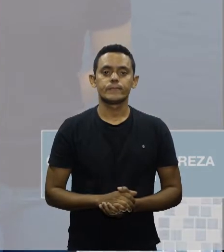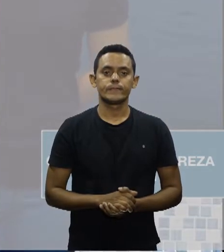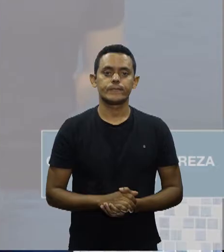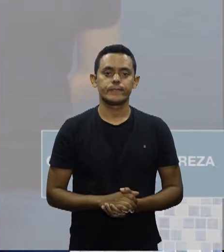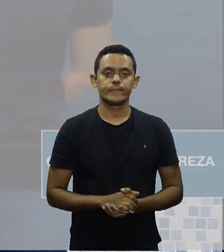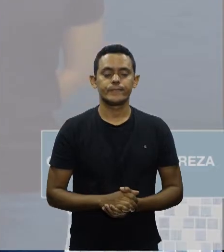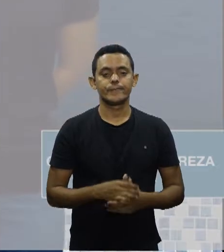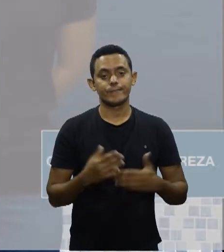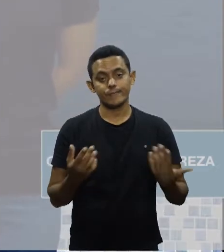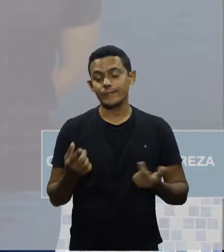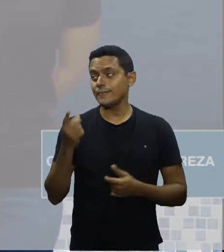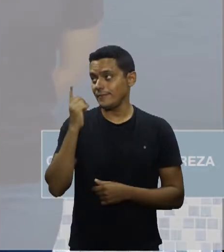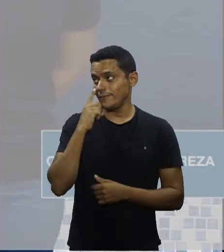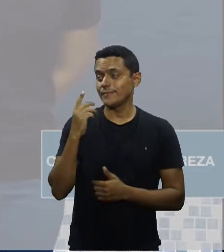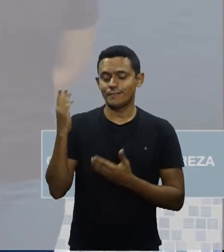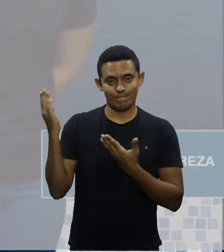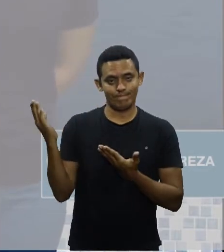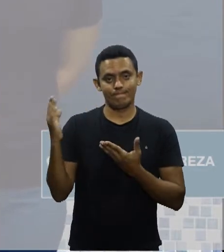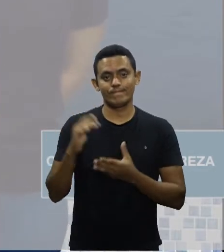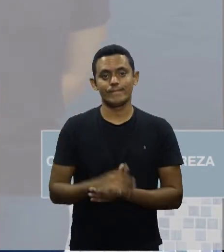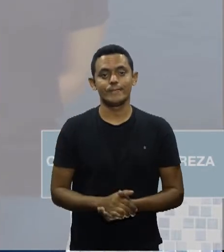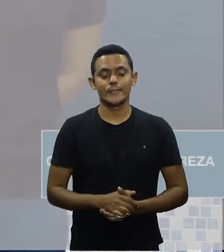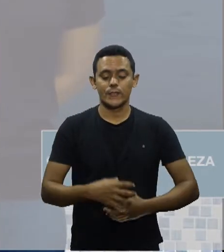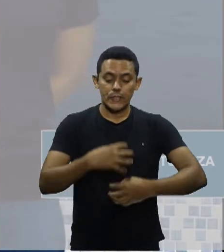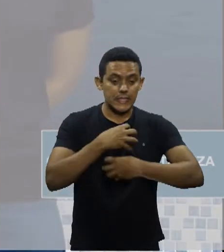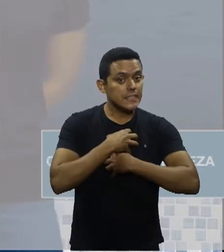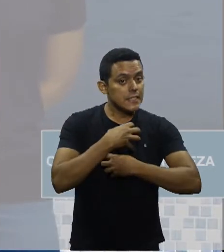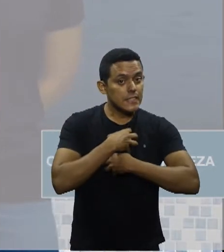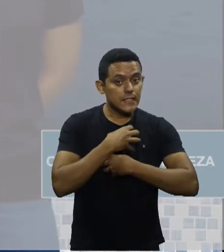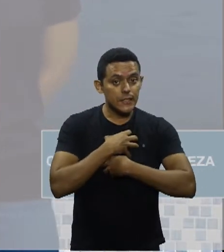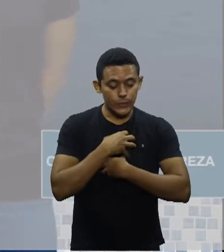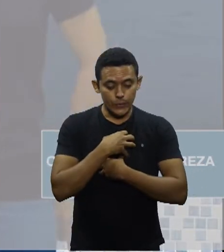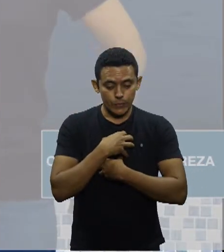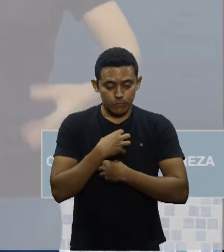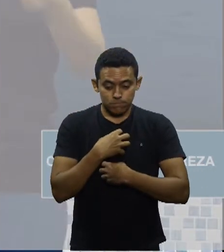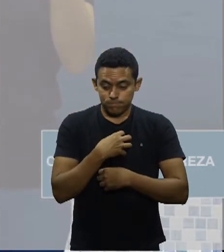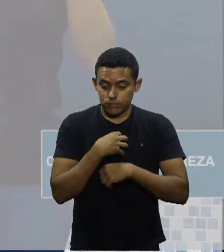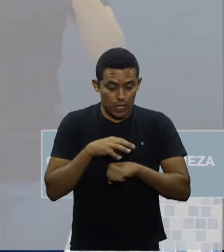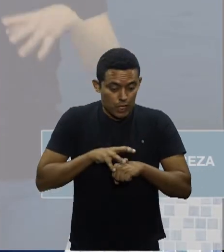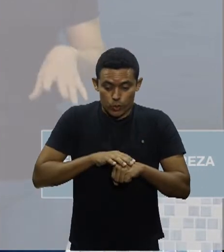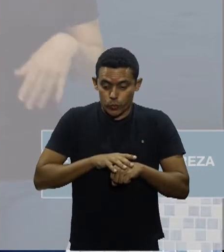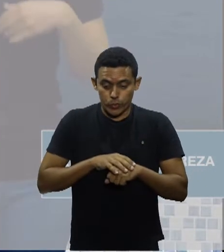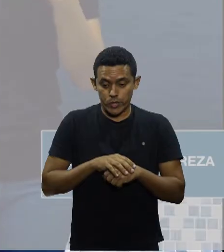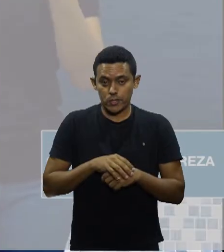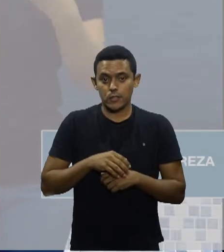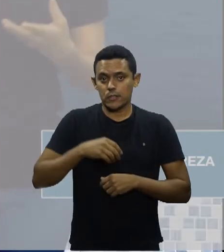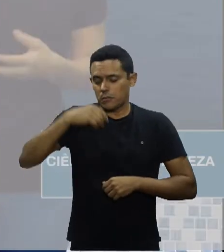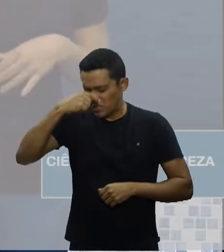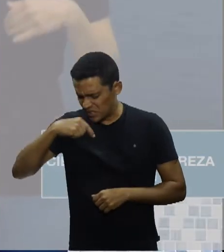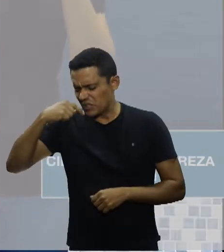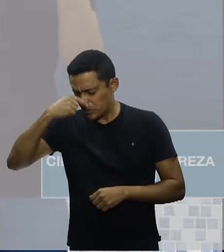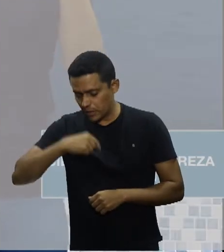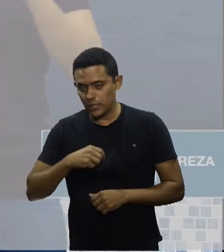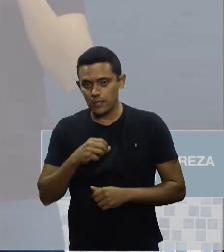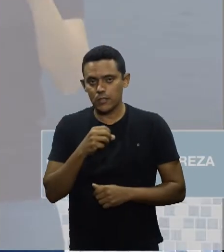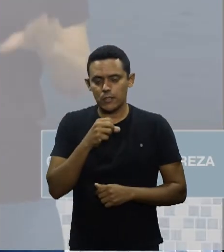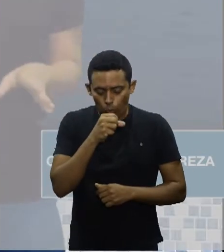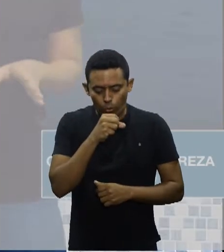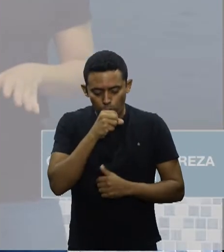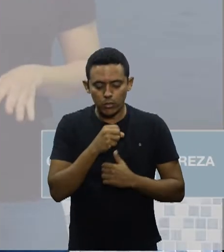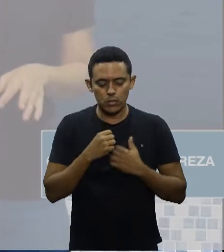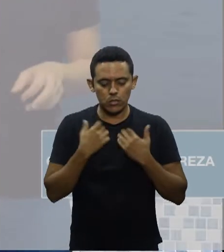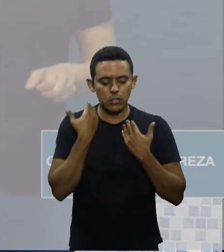Bom, então, viram aí, né? Qualquer sintoma, começou a espirrar muito, sentir moleza,